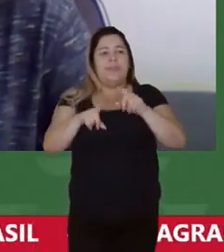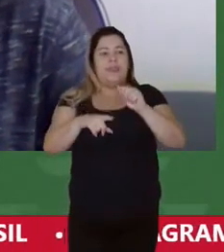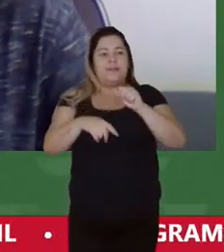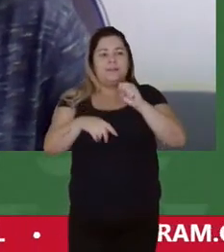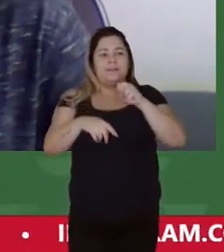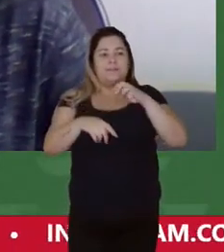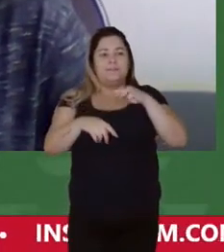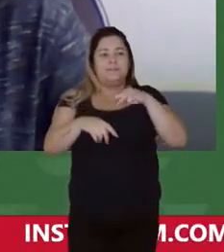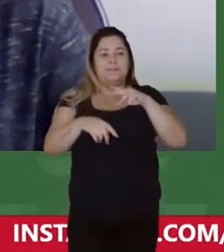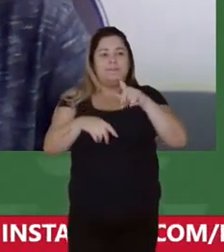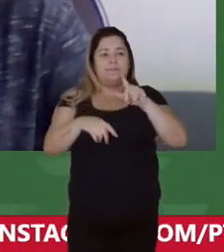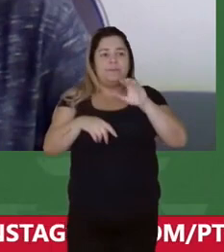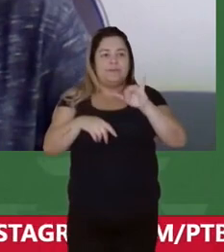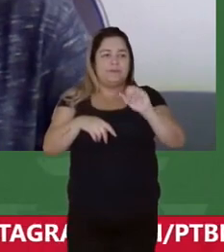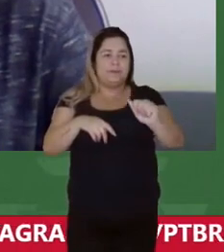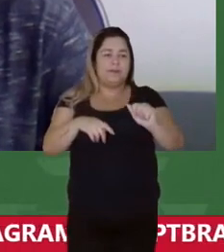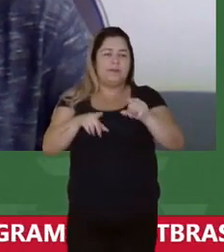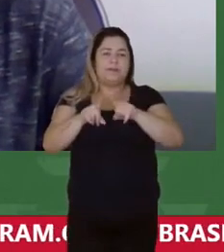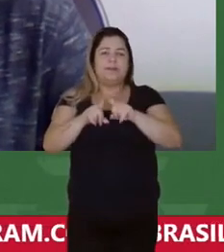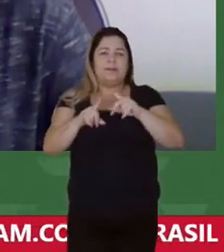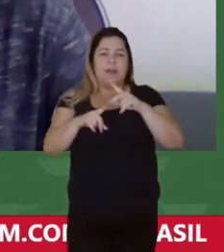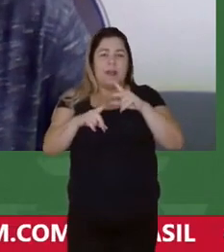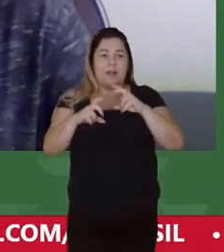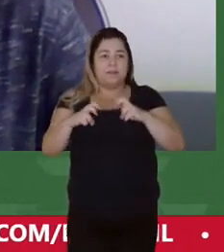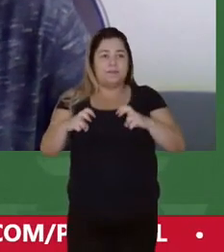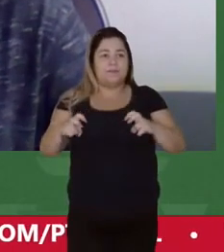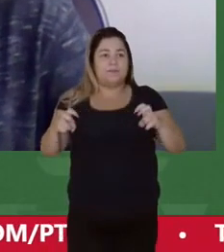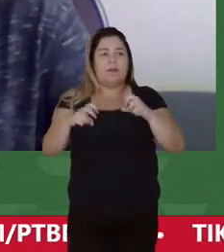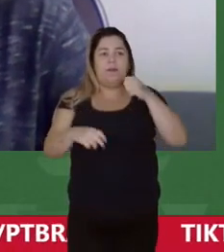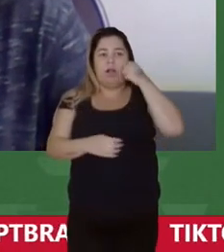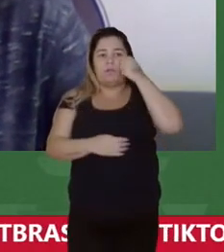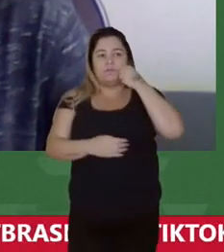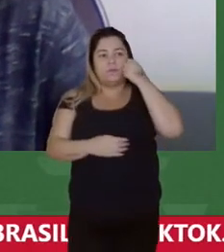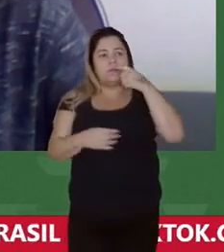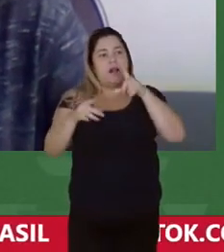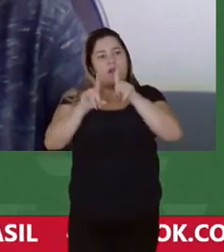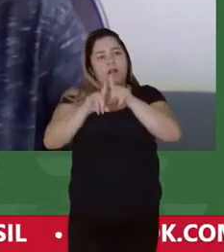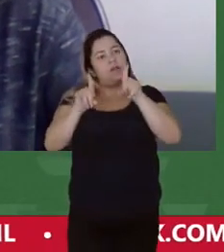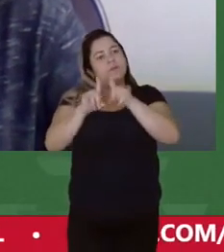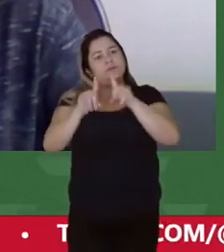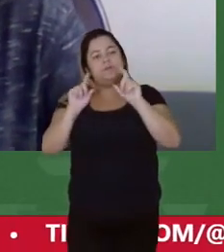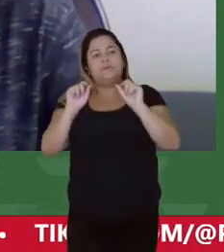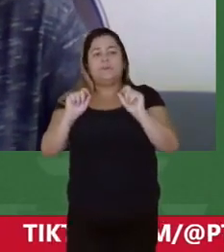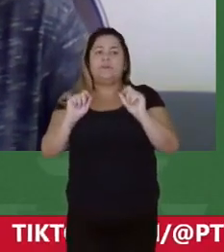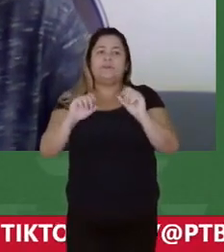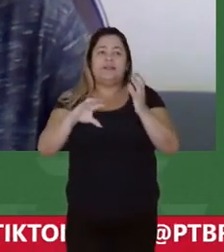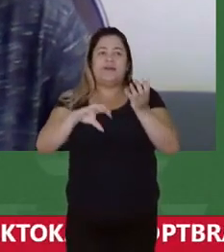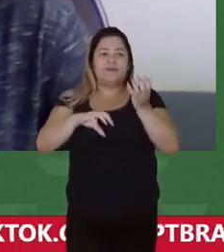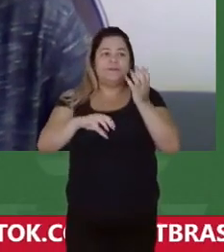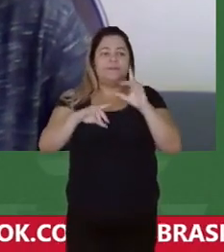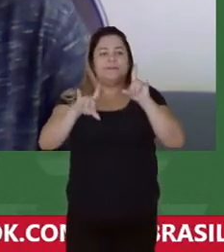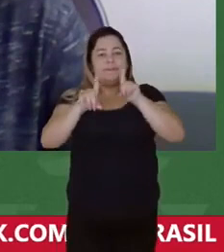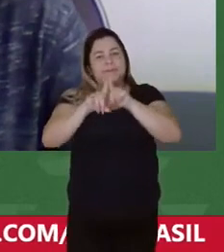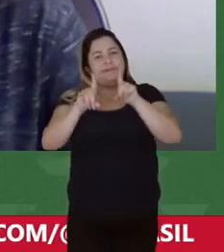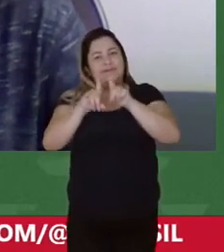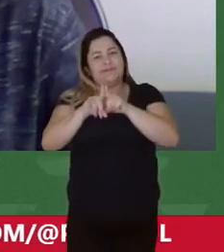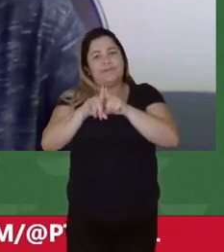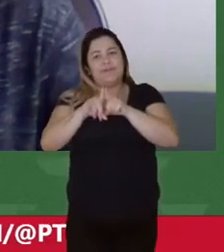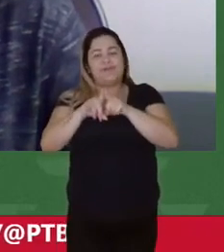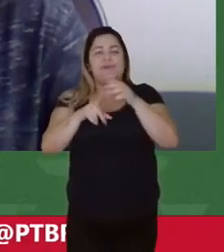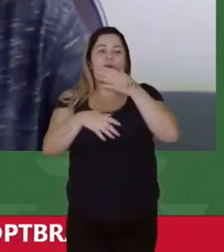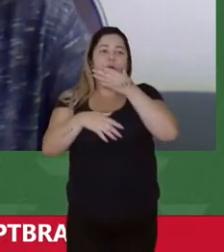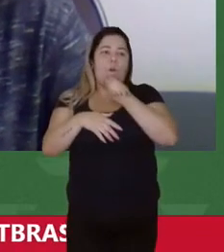Legislativas, queremos ampliar a bancada do PT no Senado, queremos ampliar a bancada do PT na Câmara, mas colocando